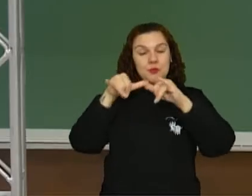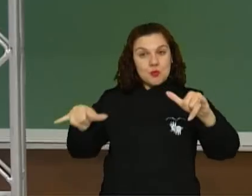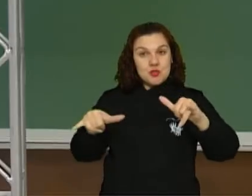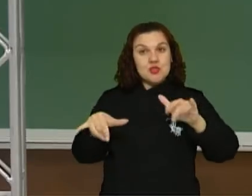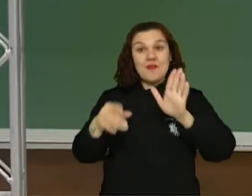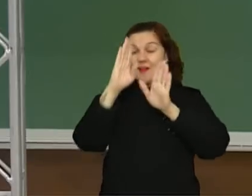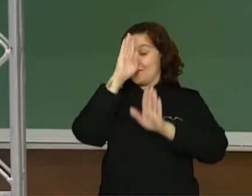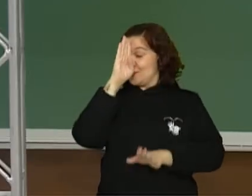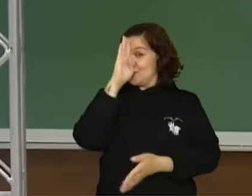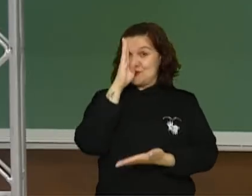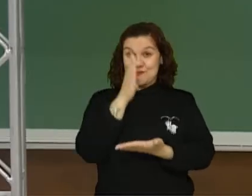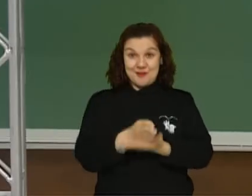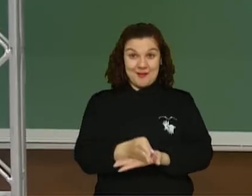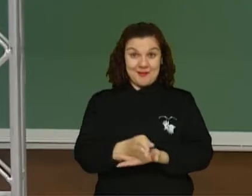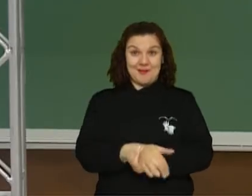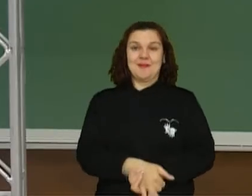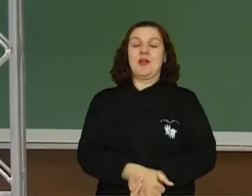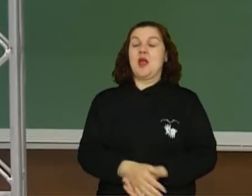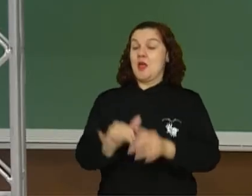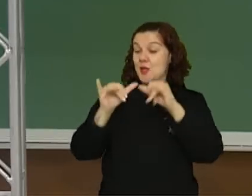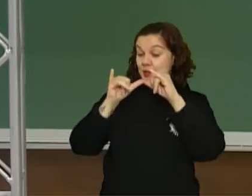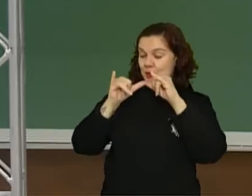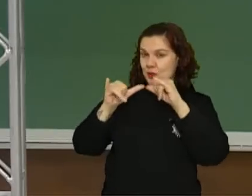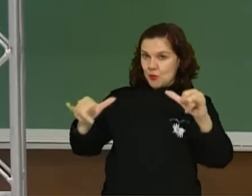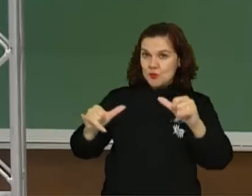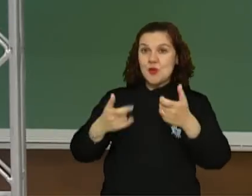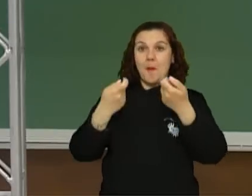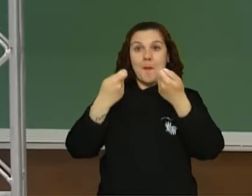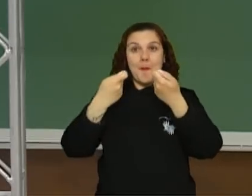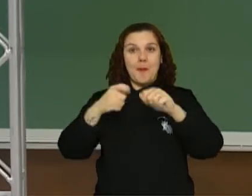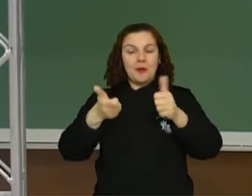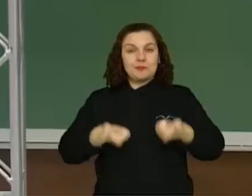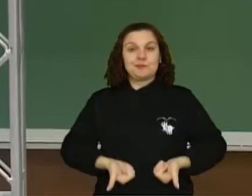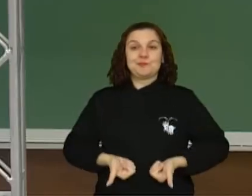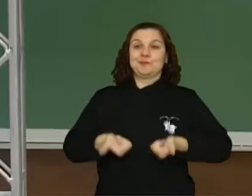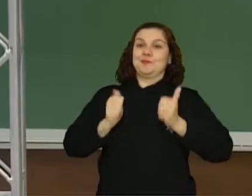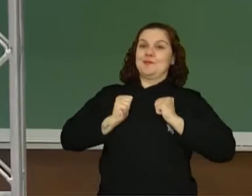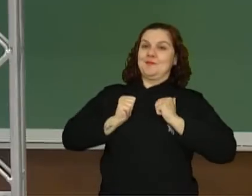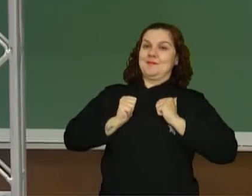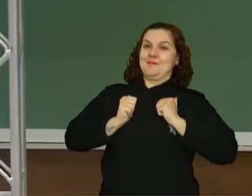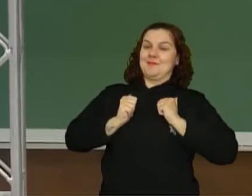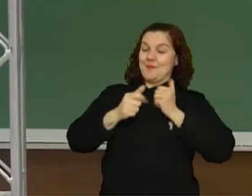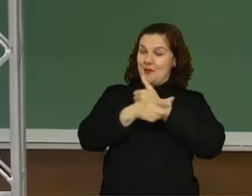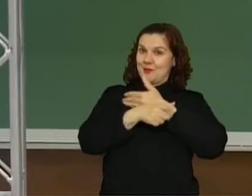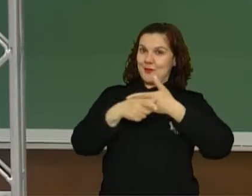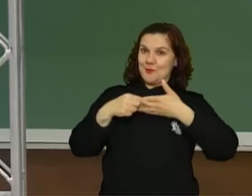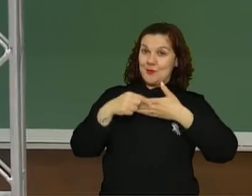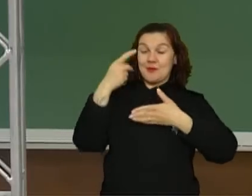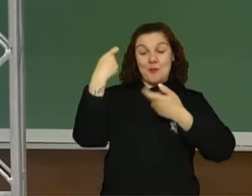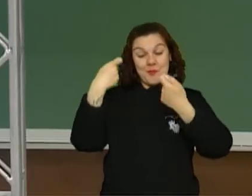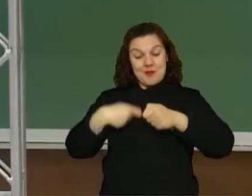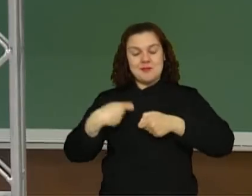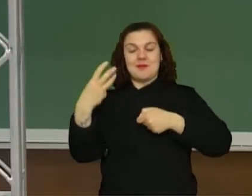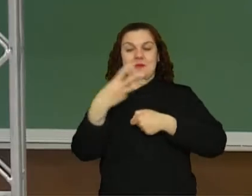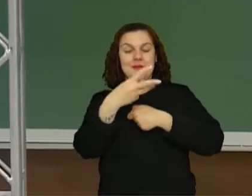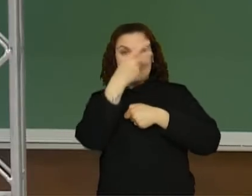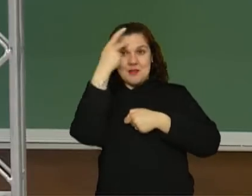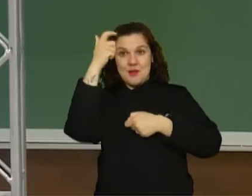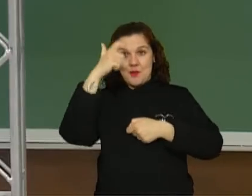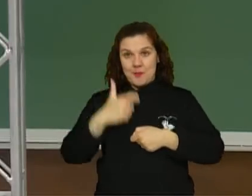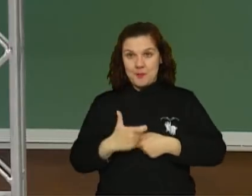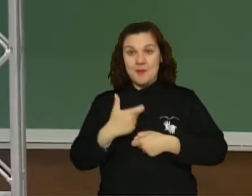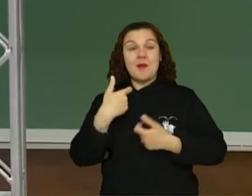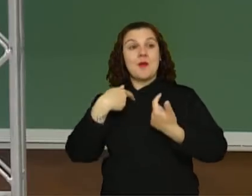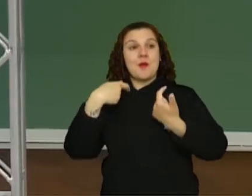é objetivo. Notícia tem que ser impessoal. Portanto, terceira pessoa. Então, eu tenho